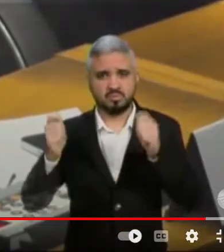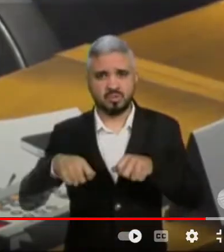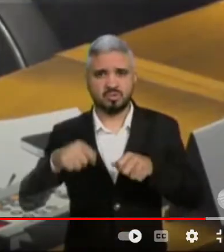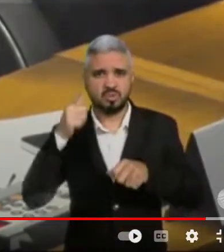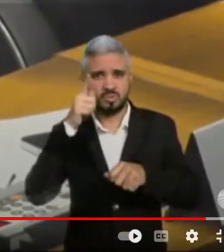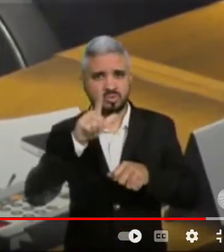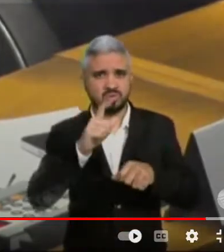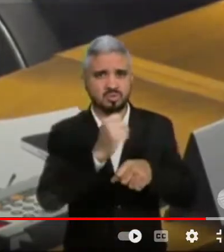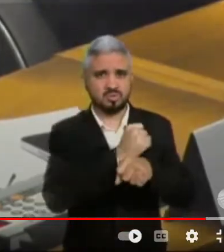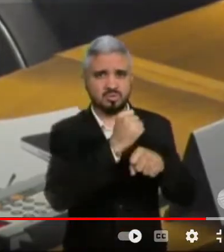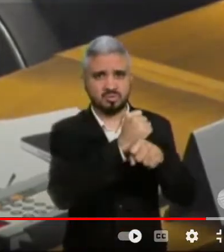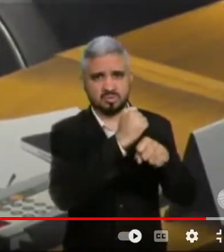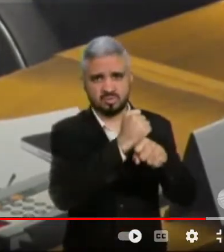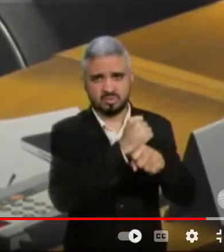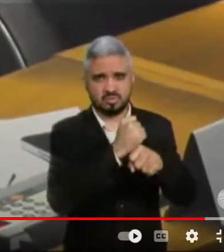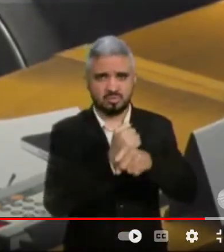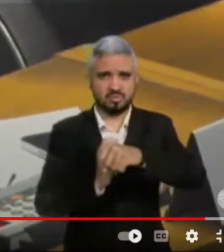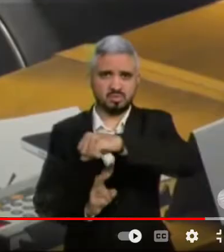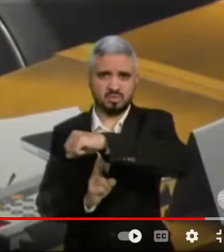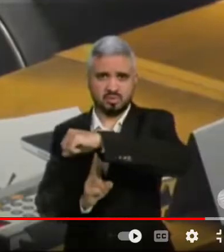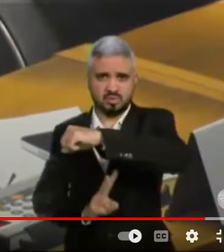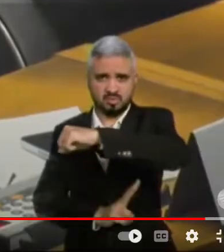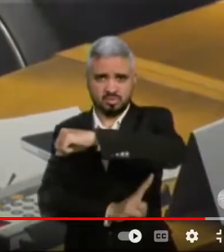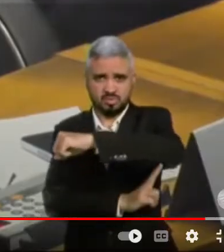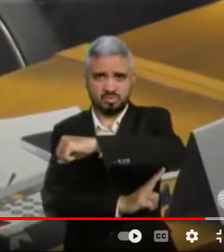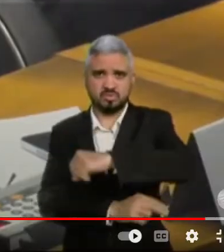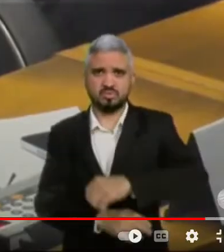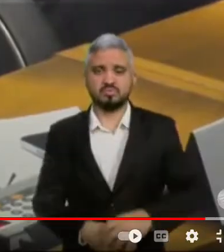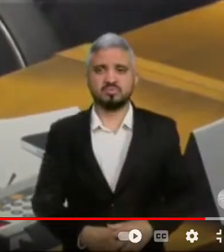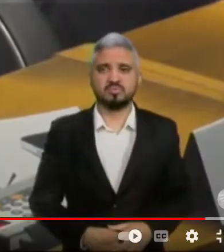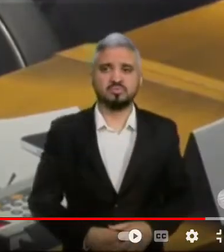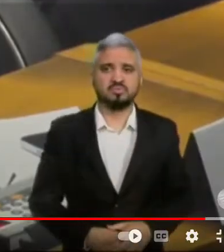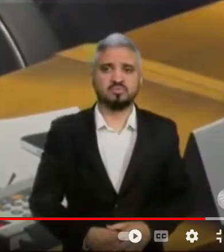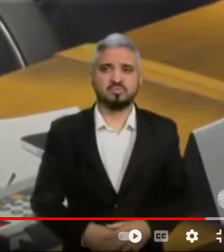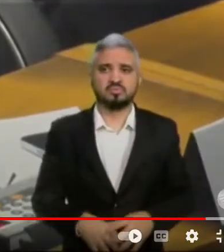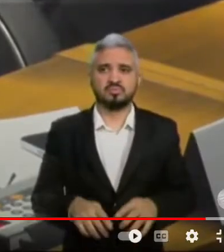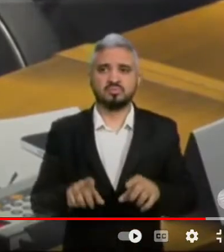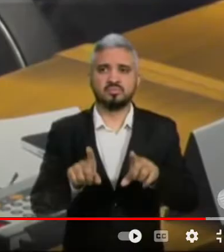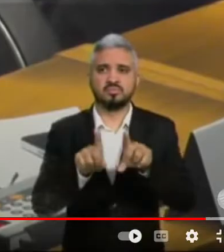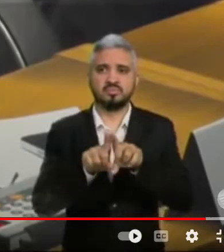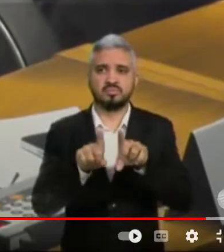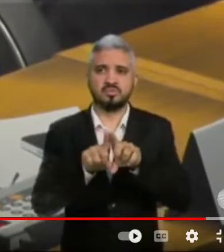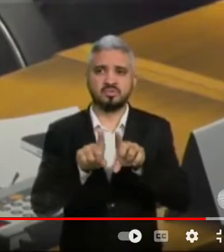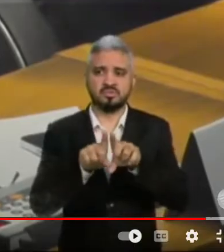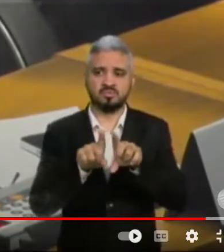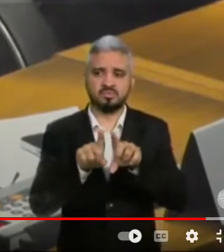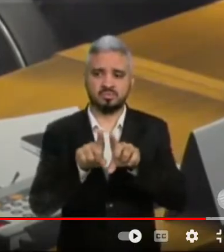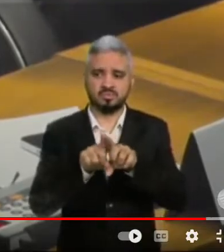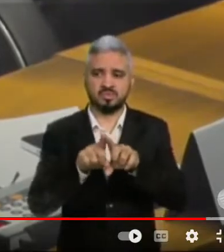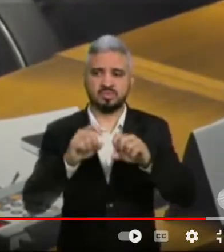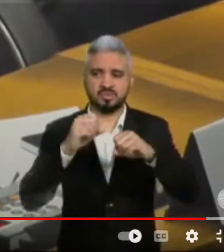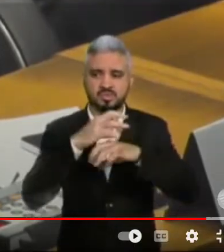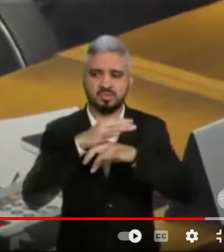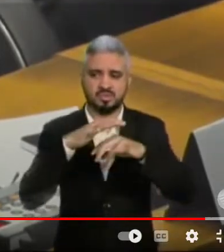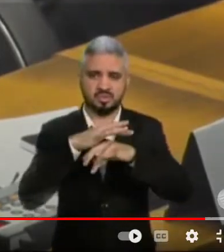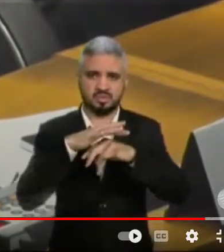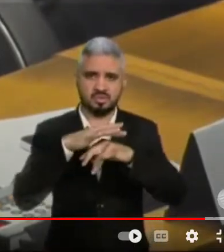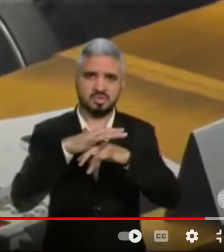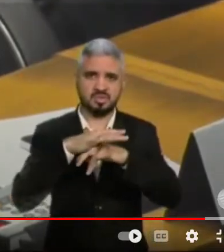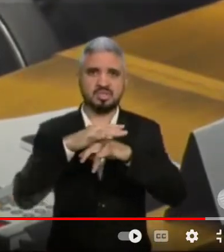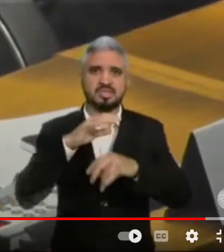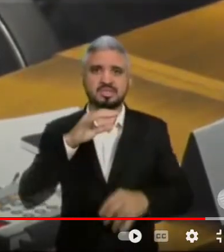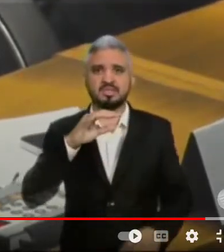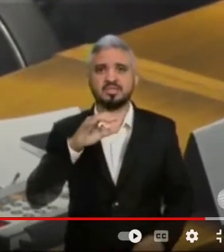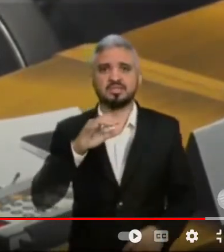possível. Também me veio aqui à memória, na cidade de Trizidela do Vale, a